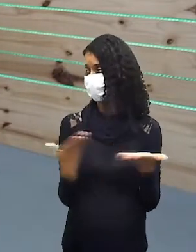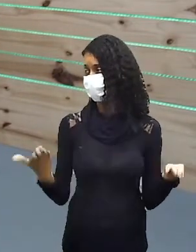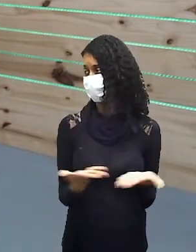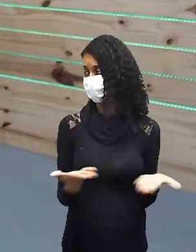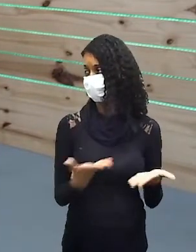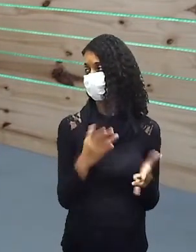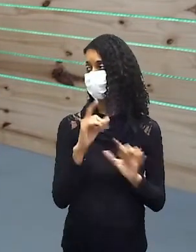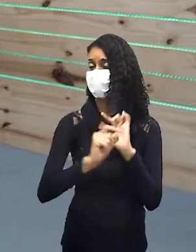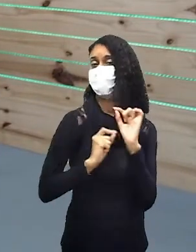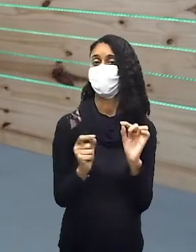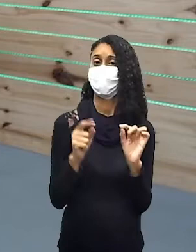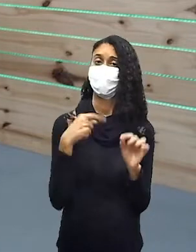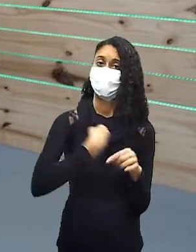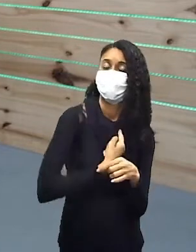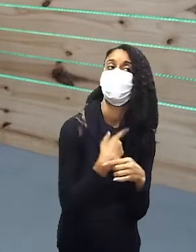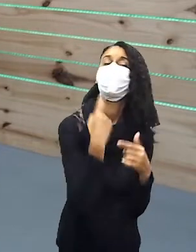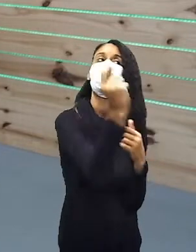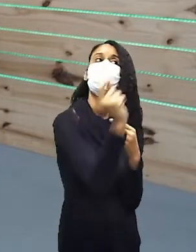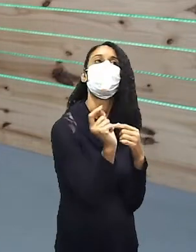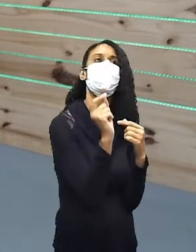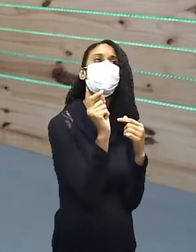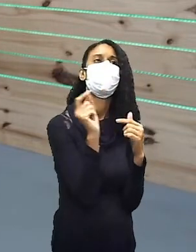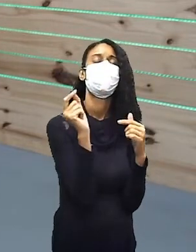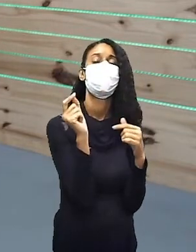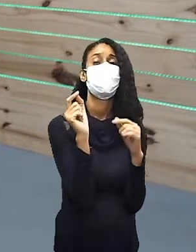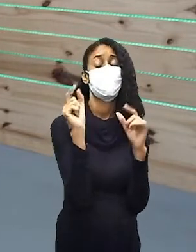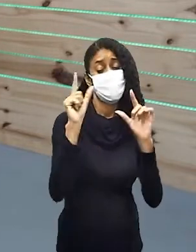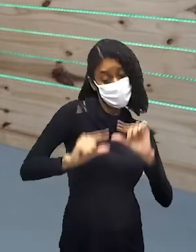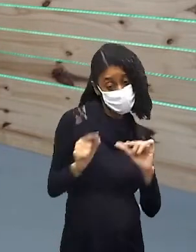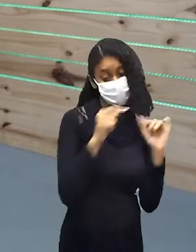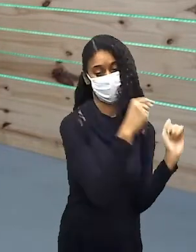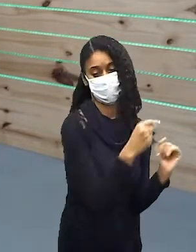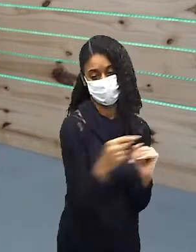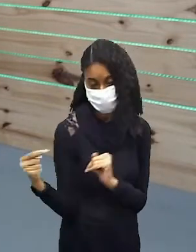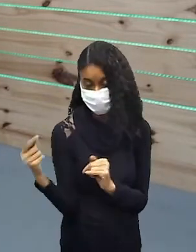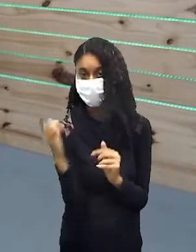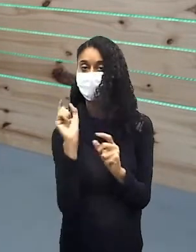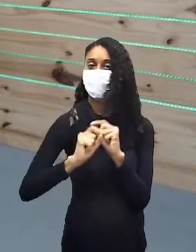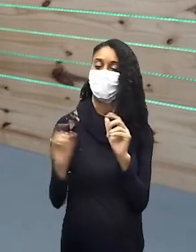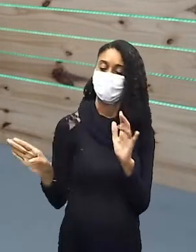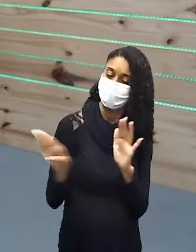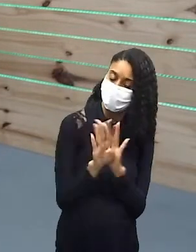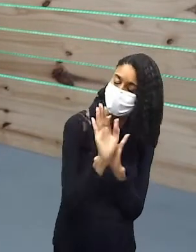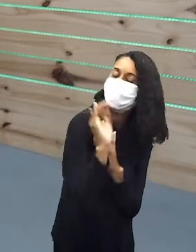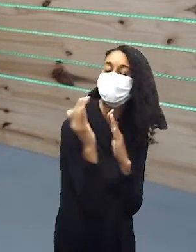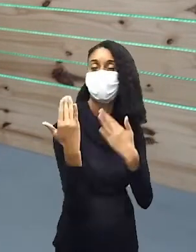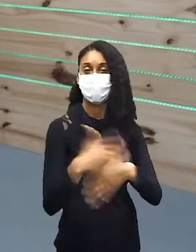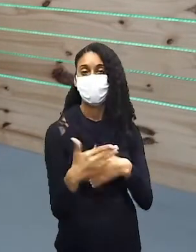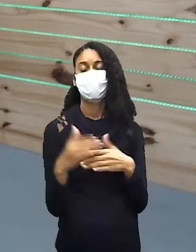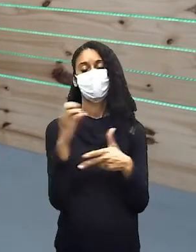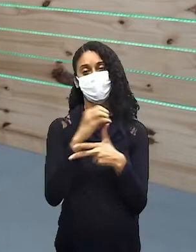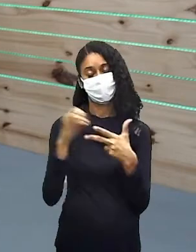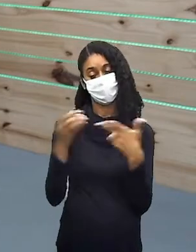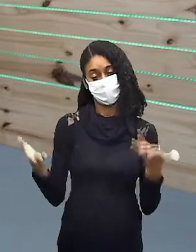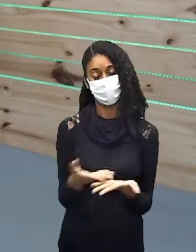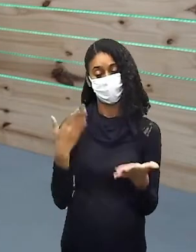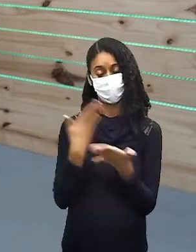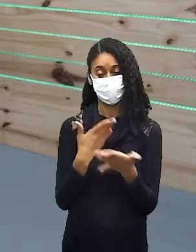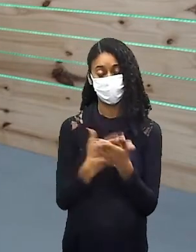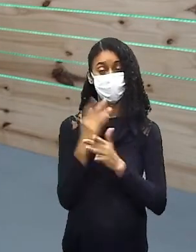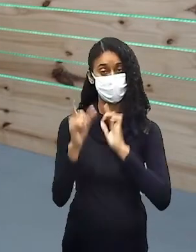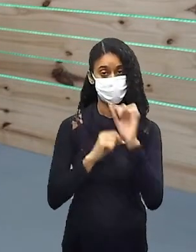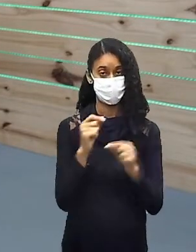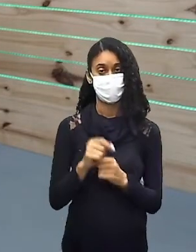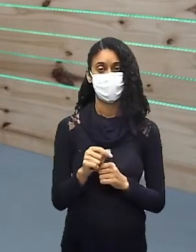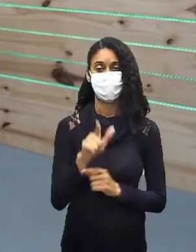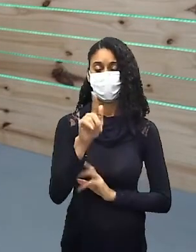agora, já que eu estou há menos de uma semana, né? Menos de uma semana para a prova do Enem. Se eu tiver que estudar agora, vou estudar o quê?